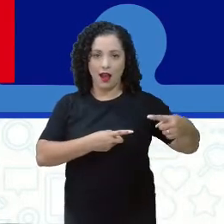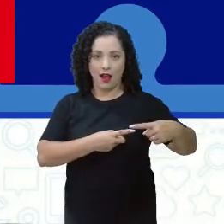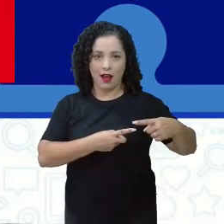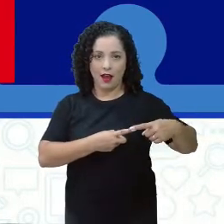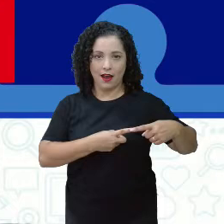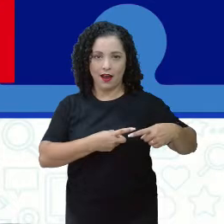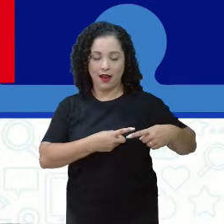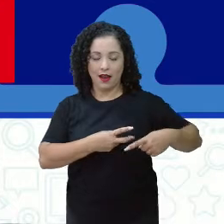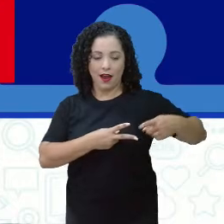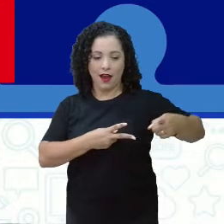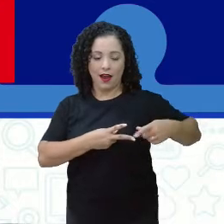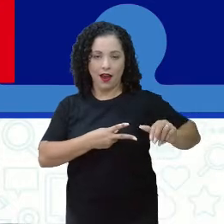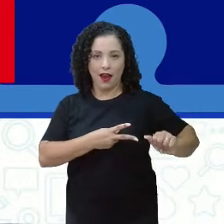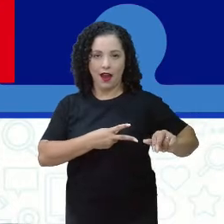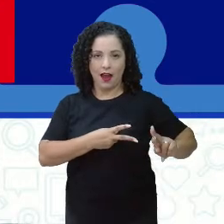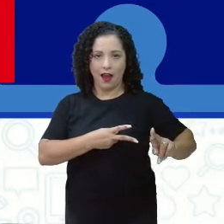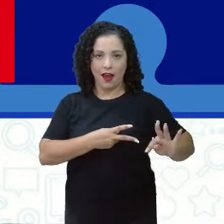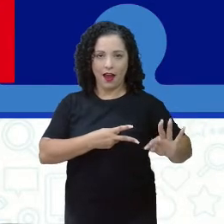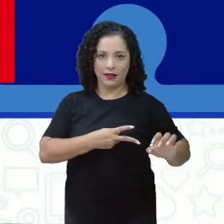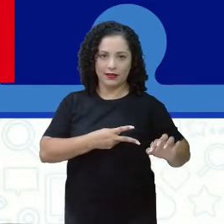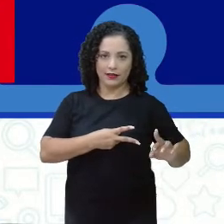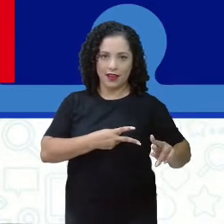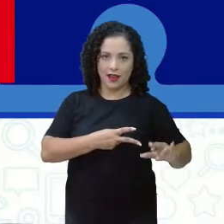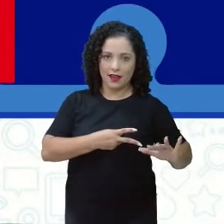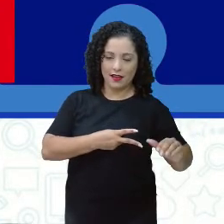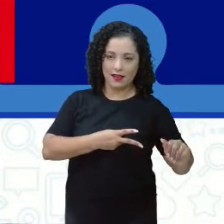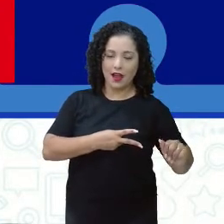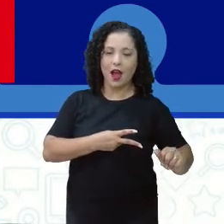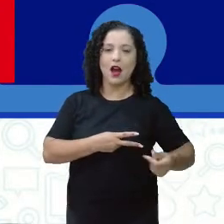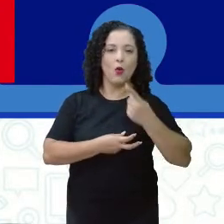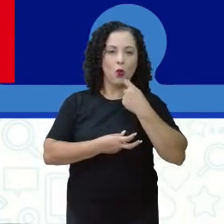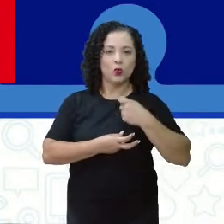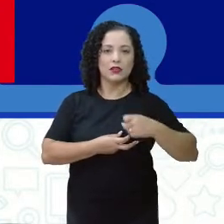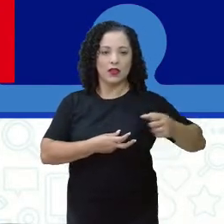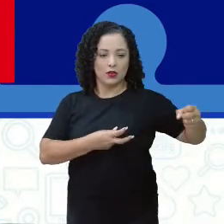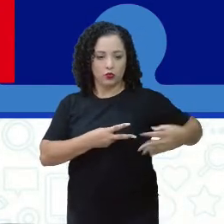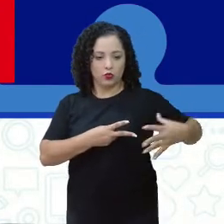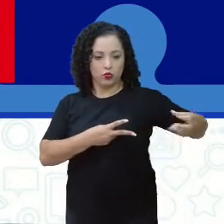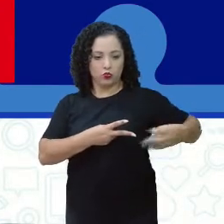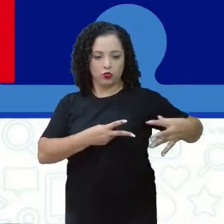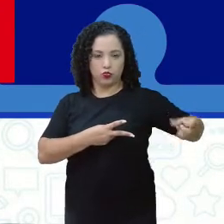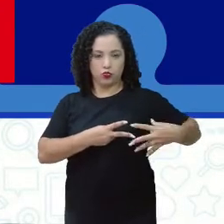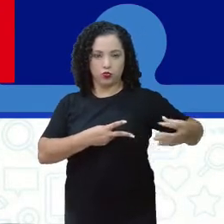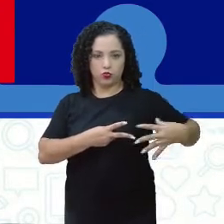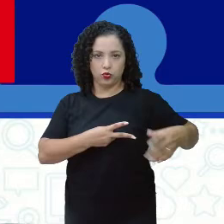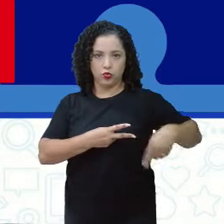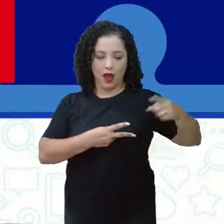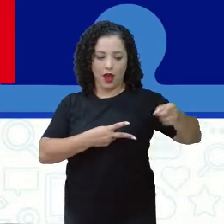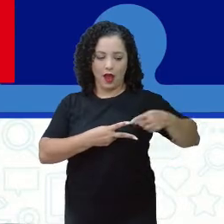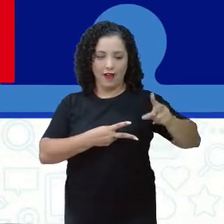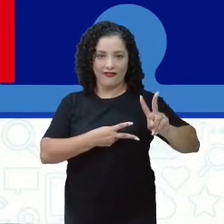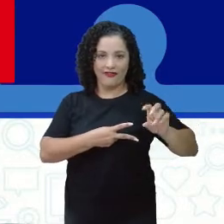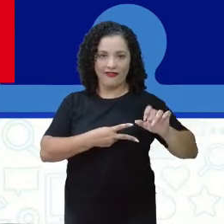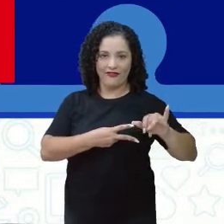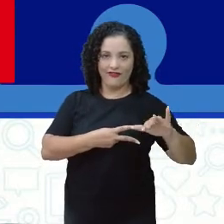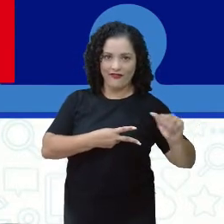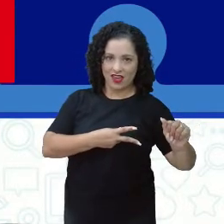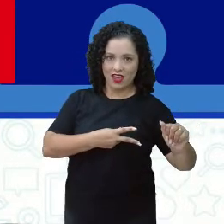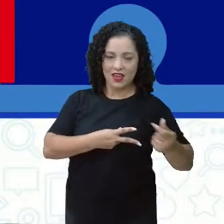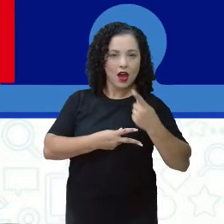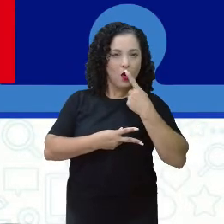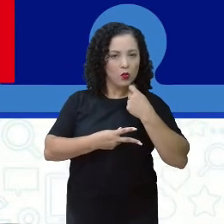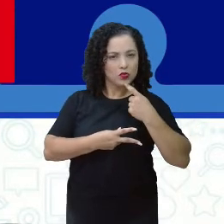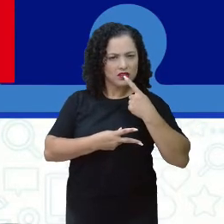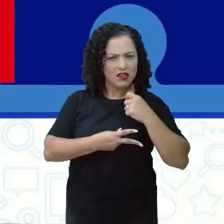fortes. E o sangue passa sob alta pressão. Já as veias, o sangue é sob